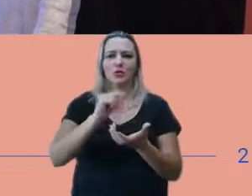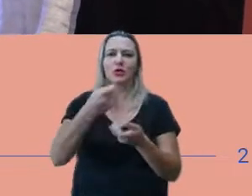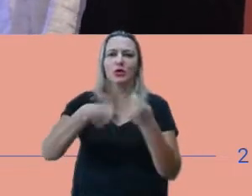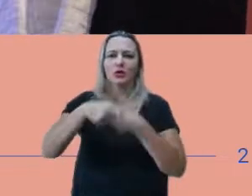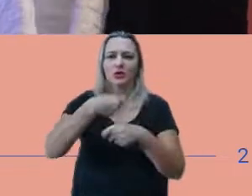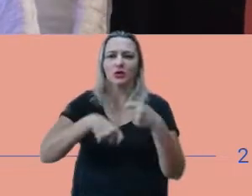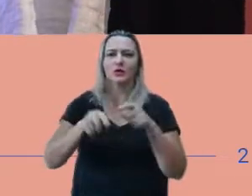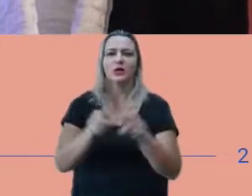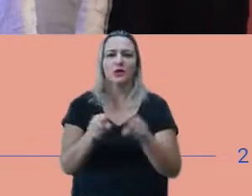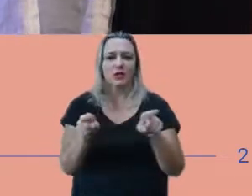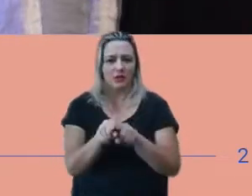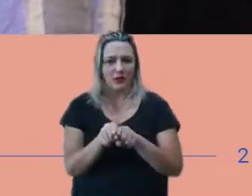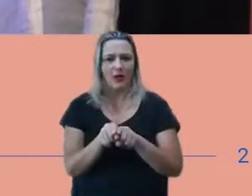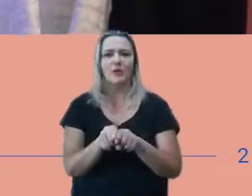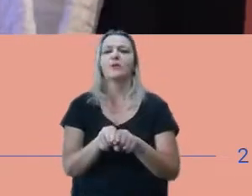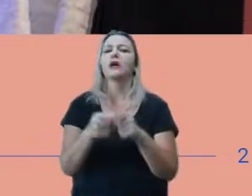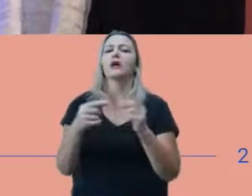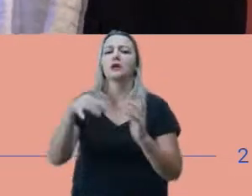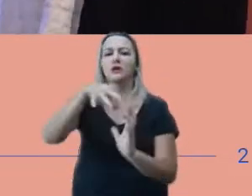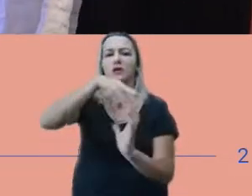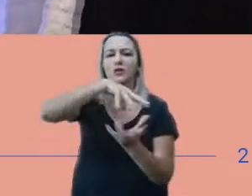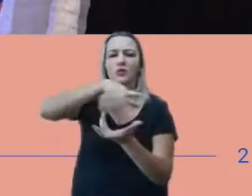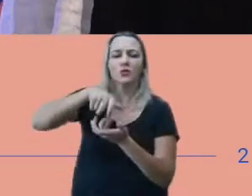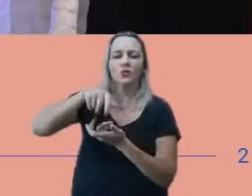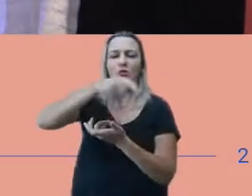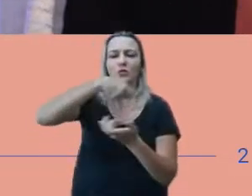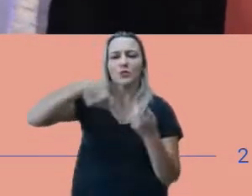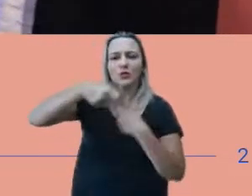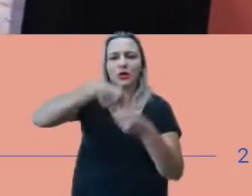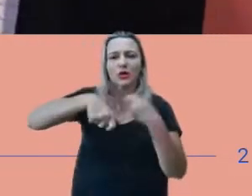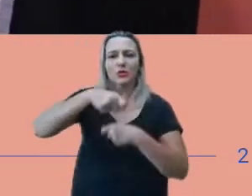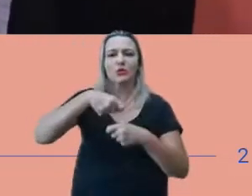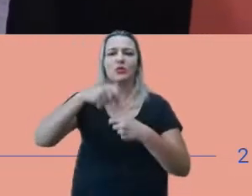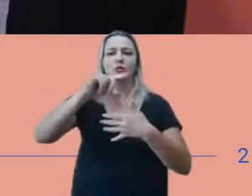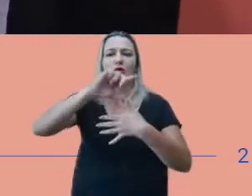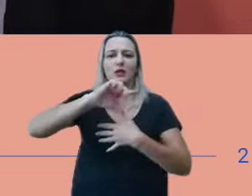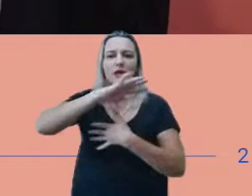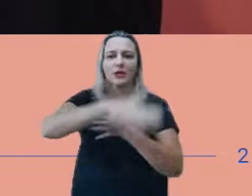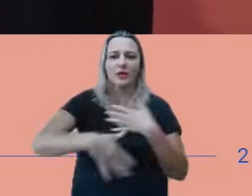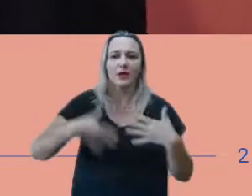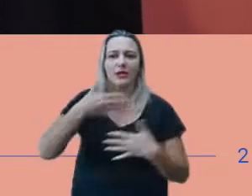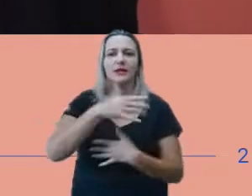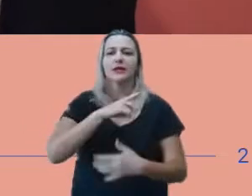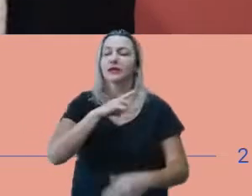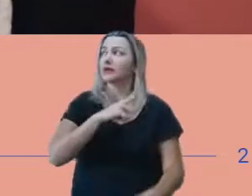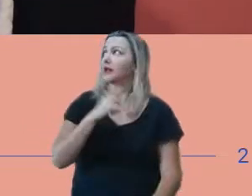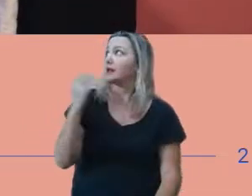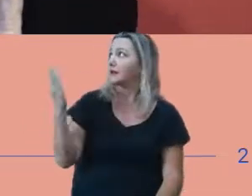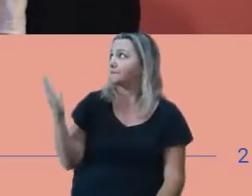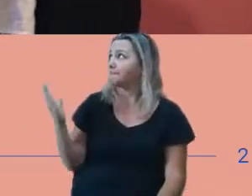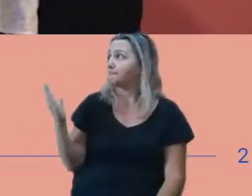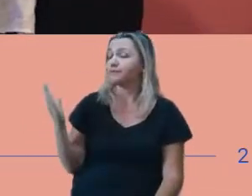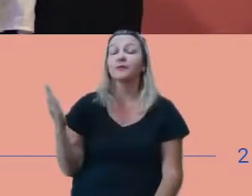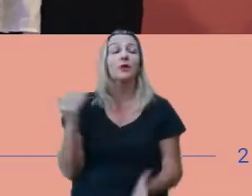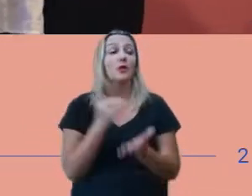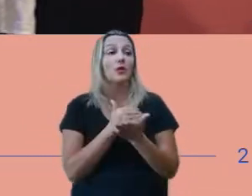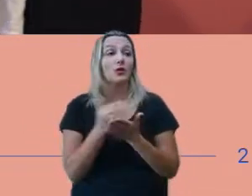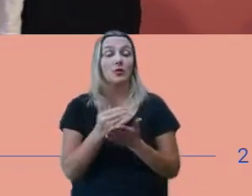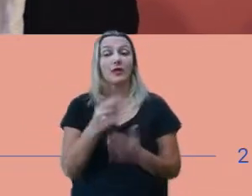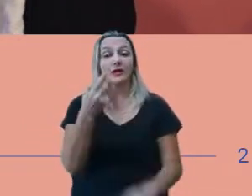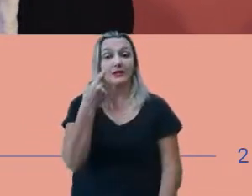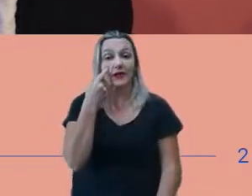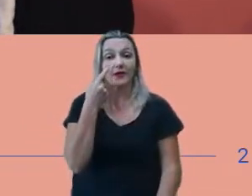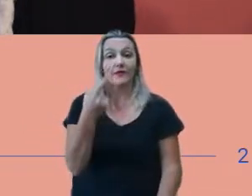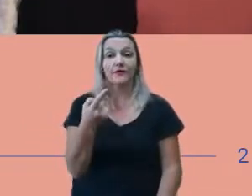circular Economy coalition for Latin America Então olha aqui a gente começa a ver uma realidade cada vez